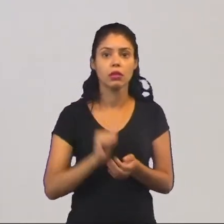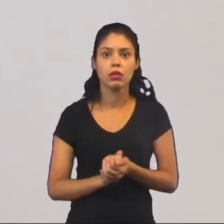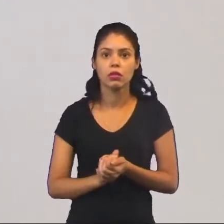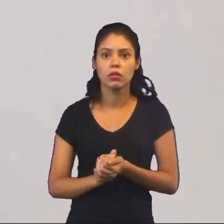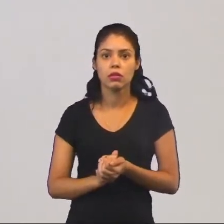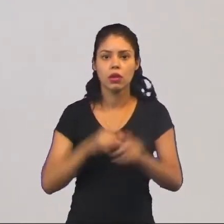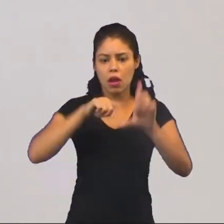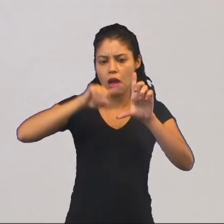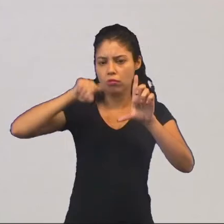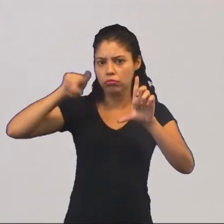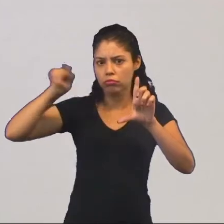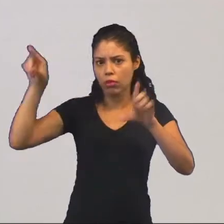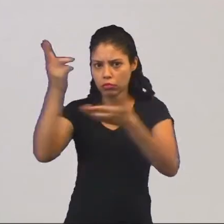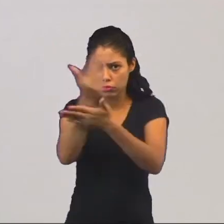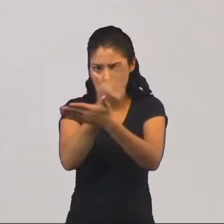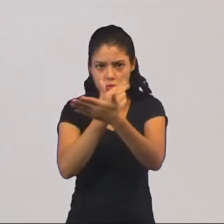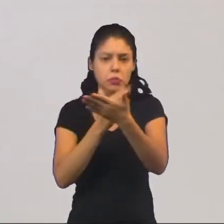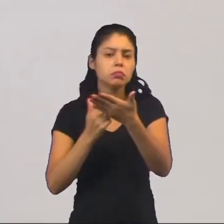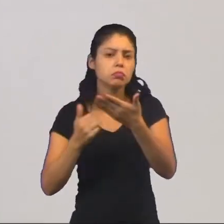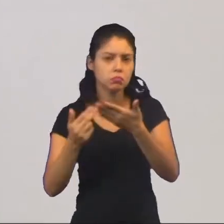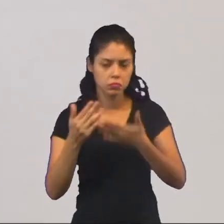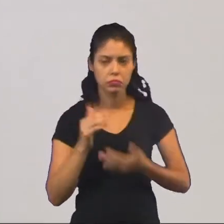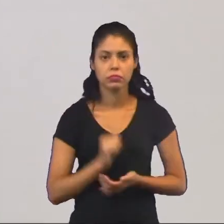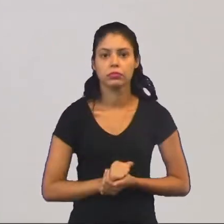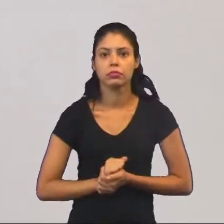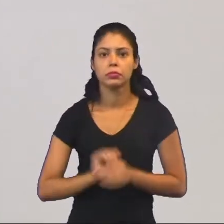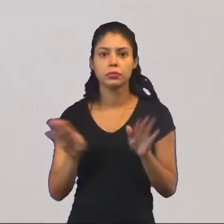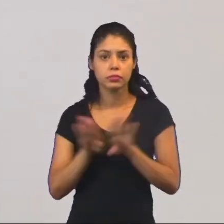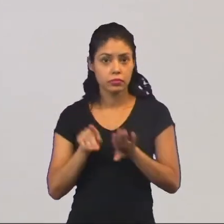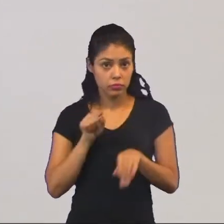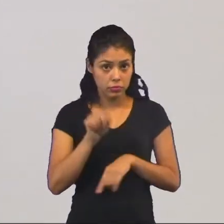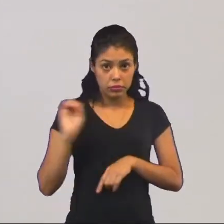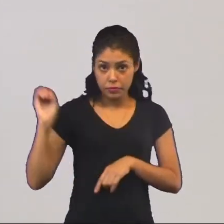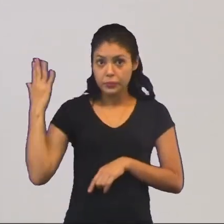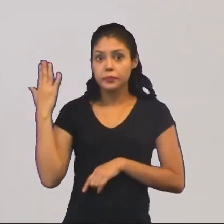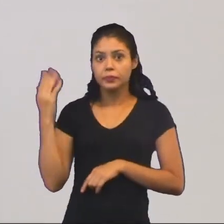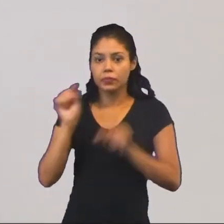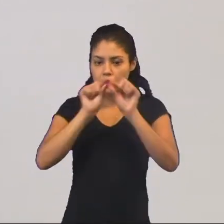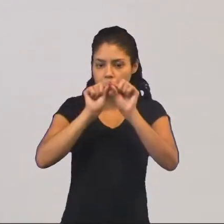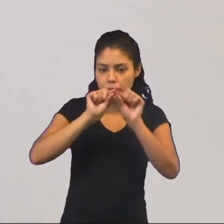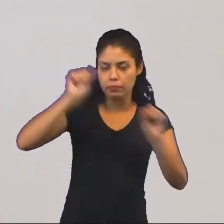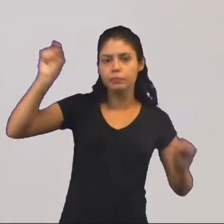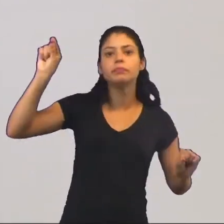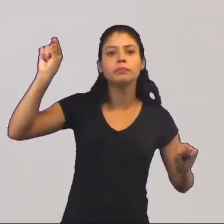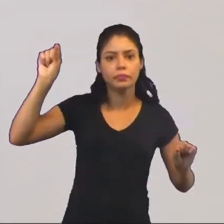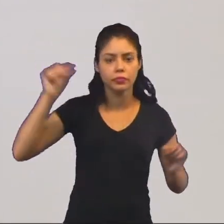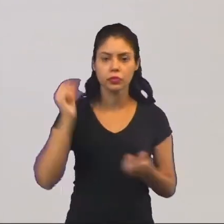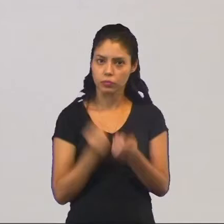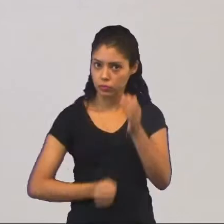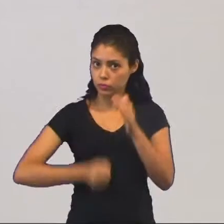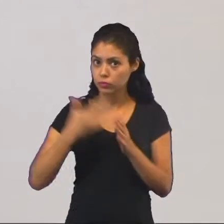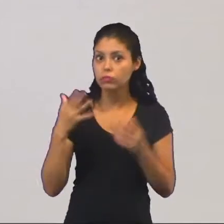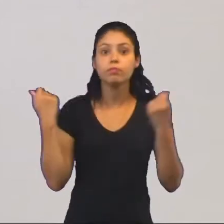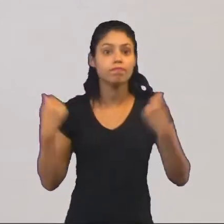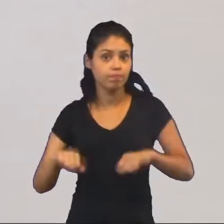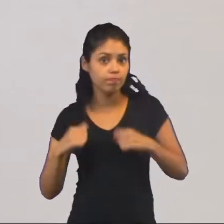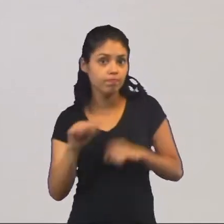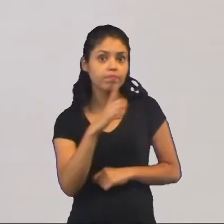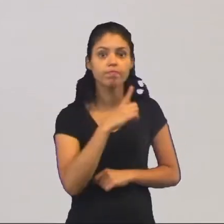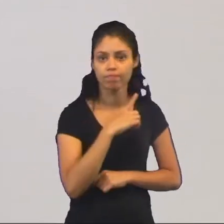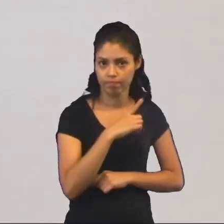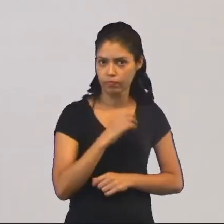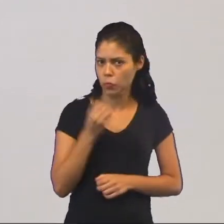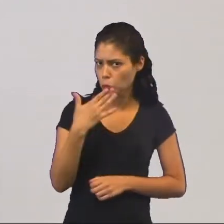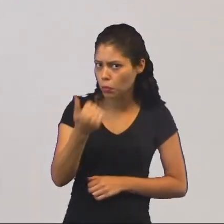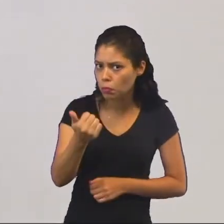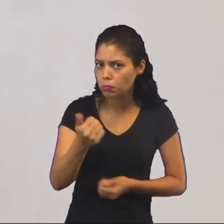muito gráfico, muito desenho geométrico. Então, nesses casos, as retas são muito necessárias,